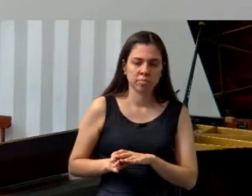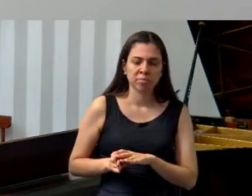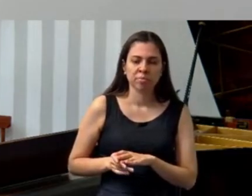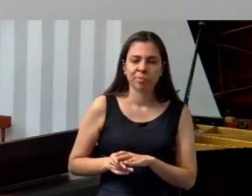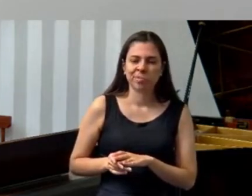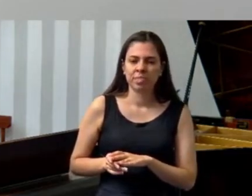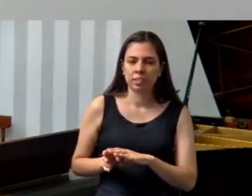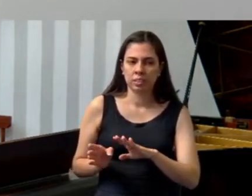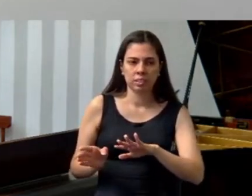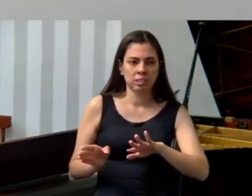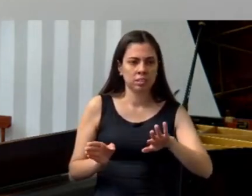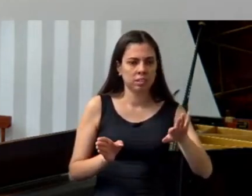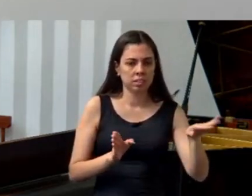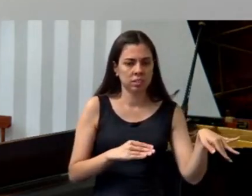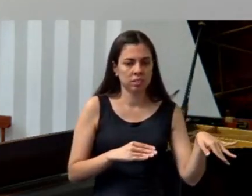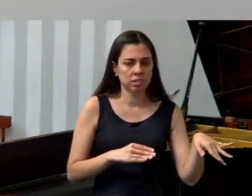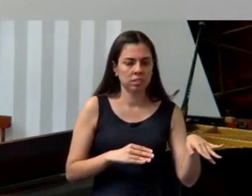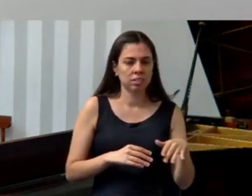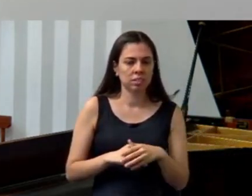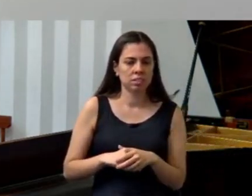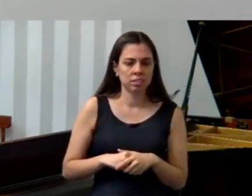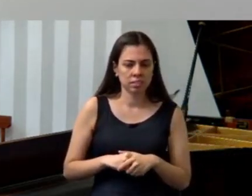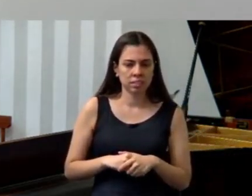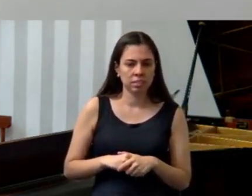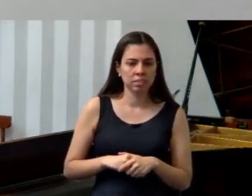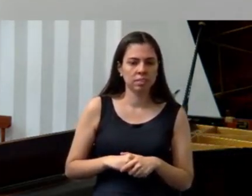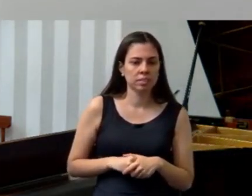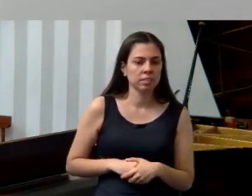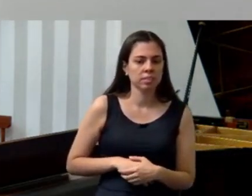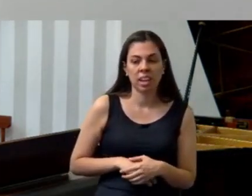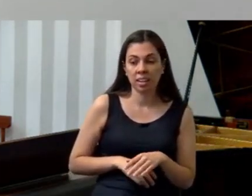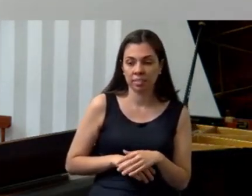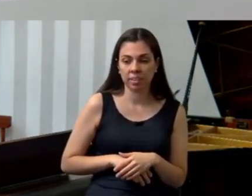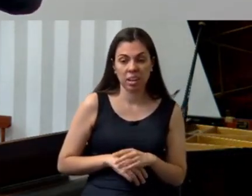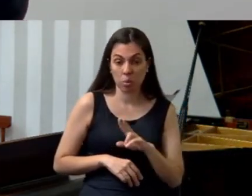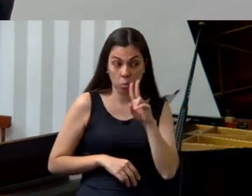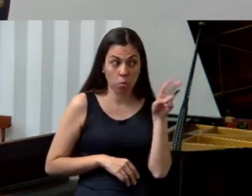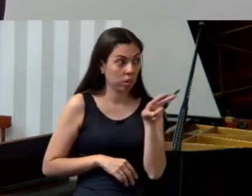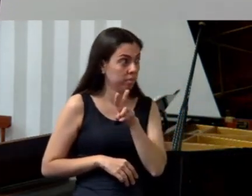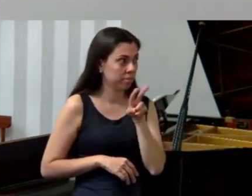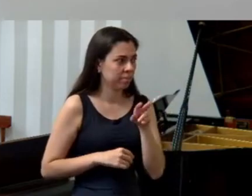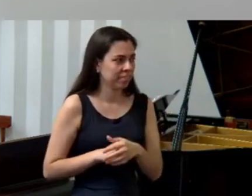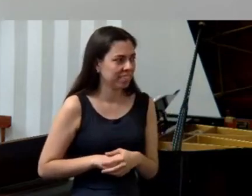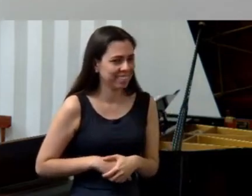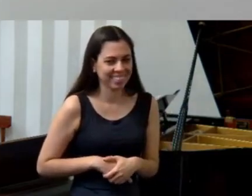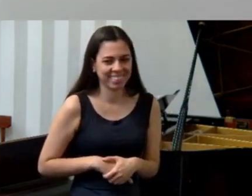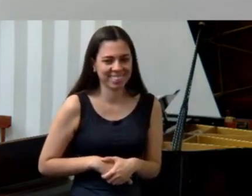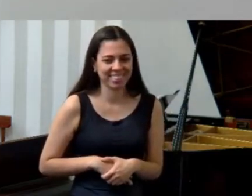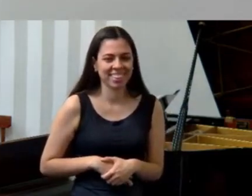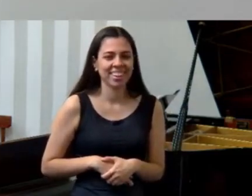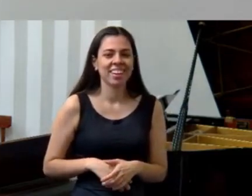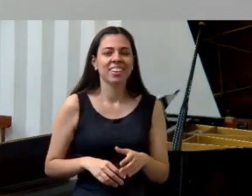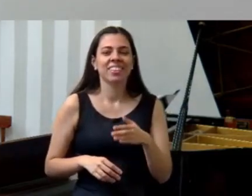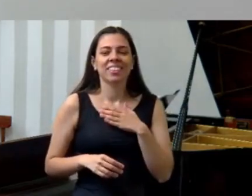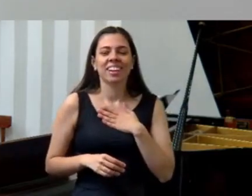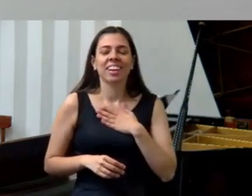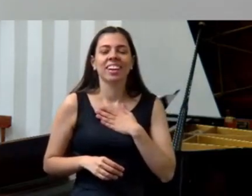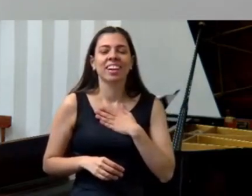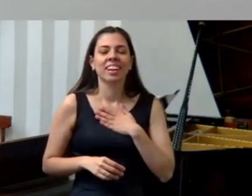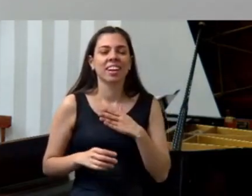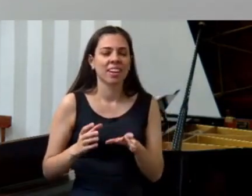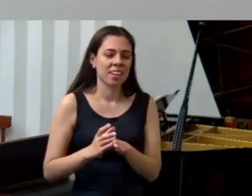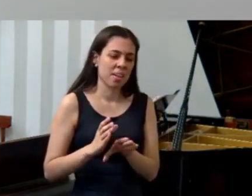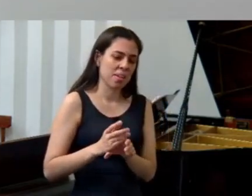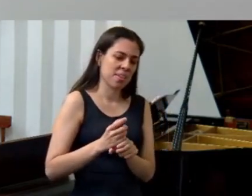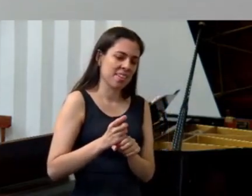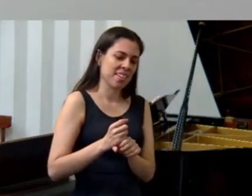idade. Ele se formou no seminário, aposentado, se formou para ser um melhor presbítero,